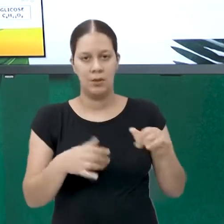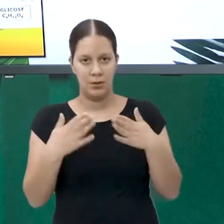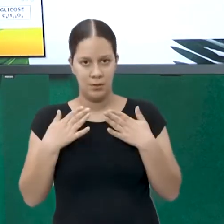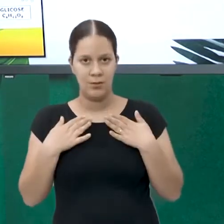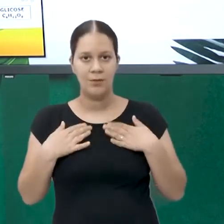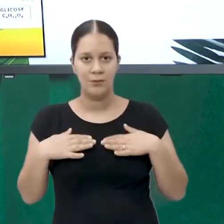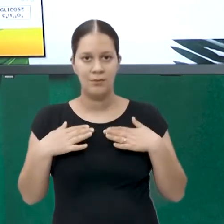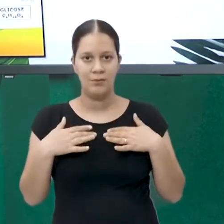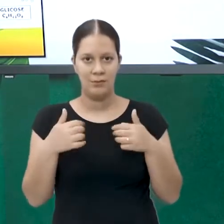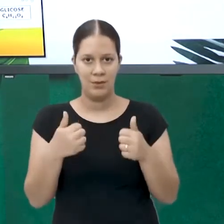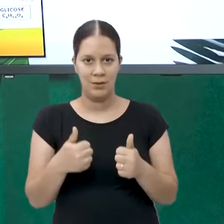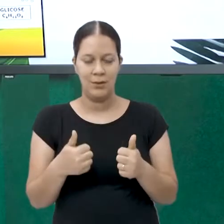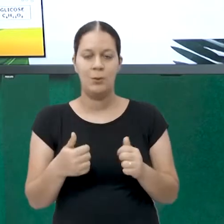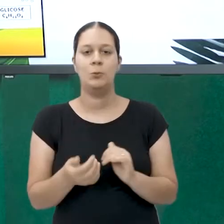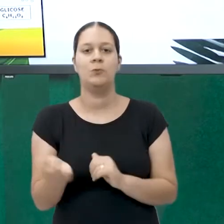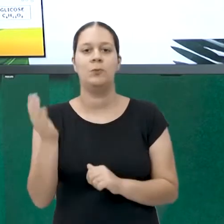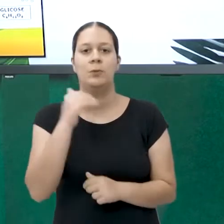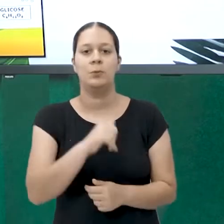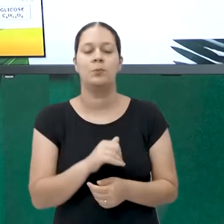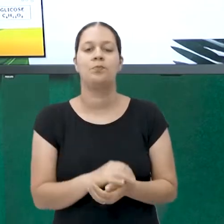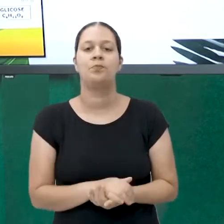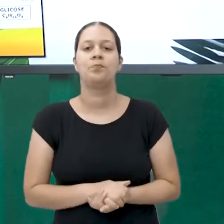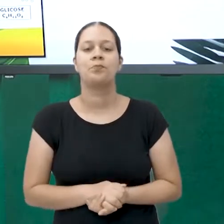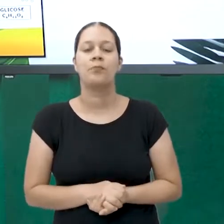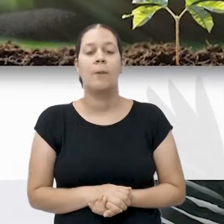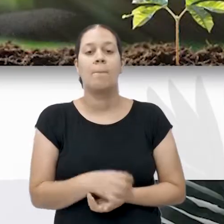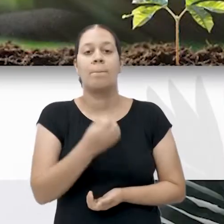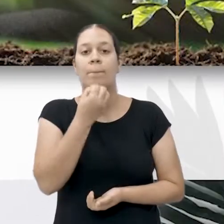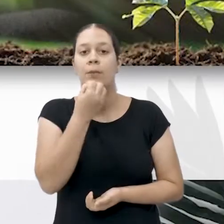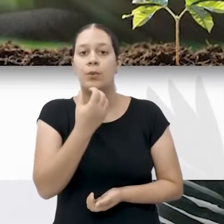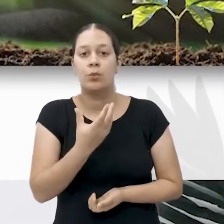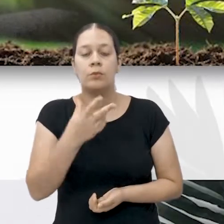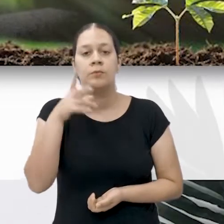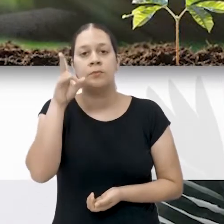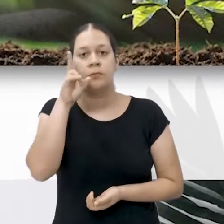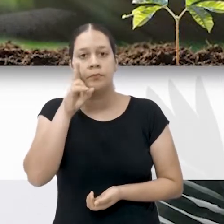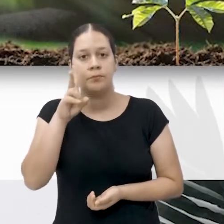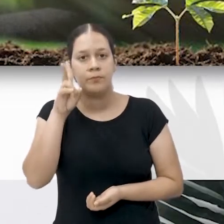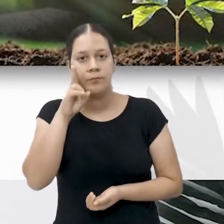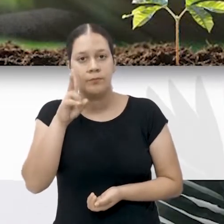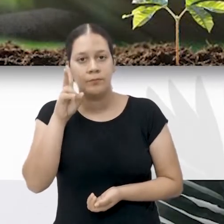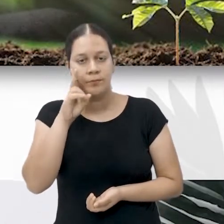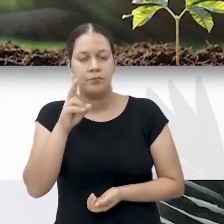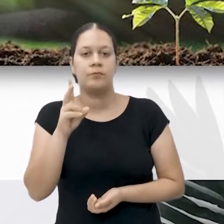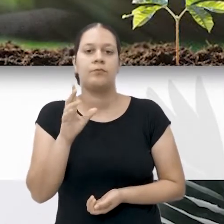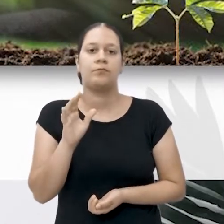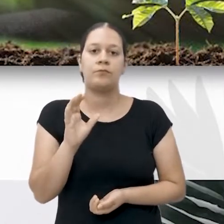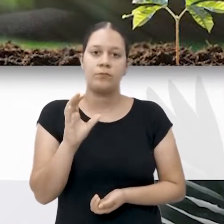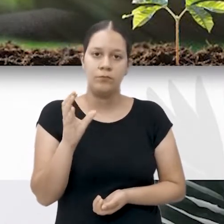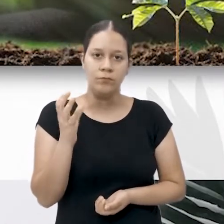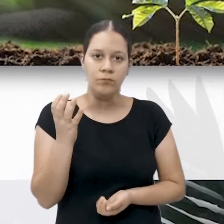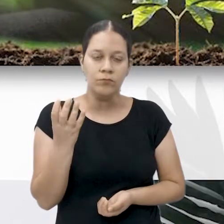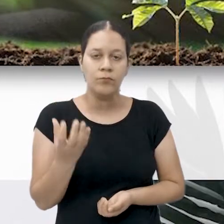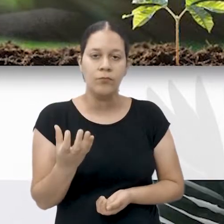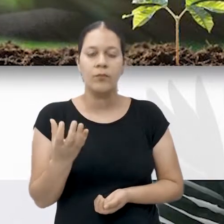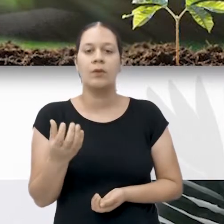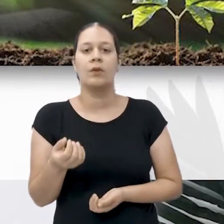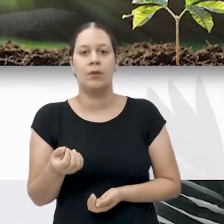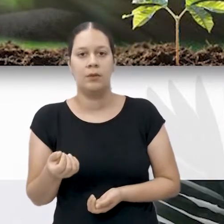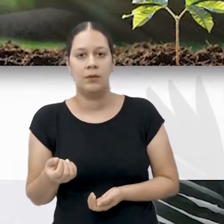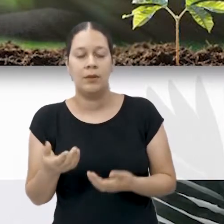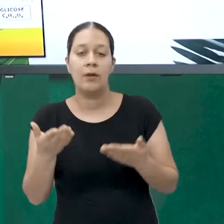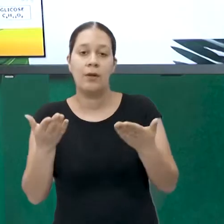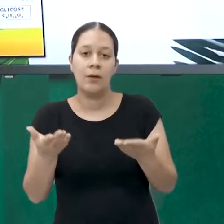energia luminosa. E a transformação dela em energia química. Tá certo? Tá tranquilo aí?